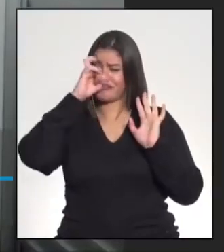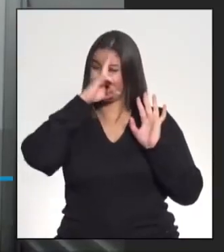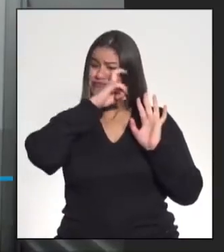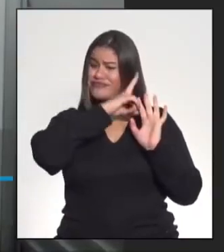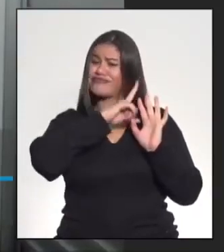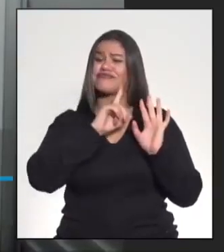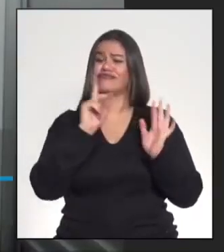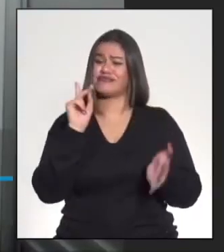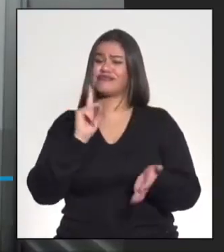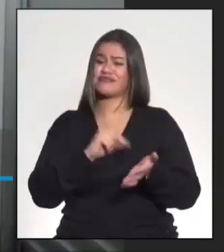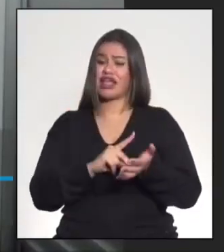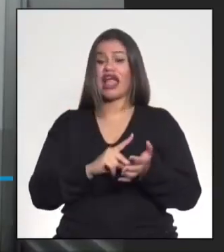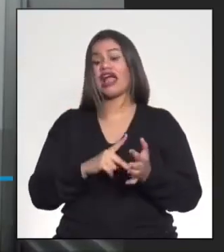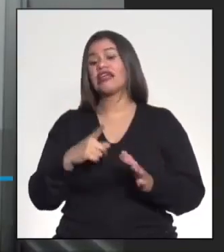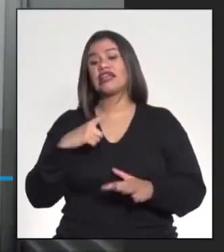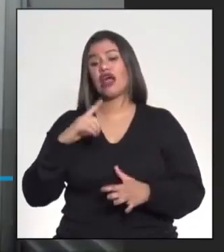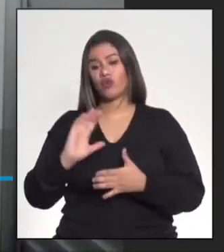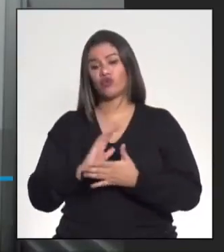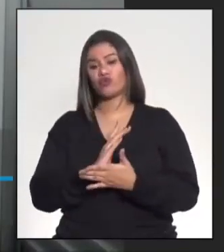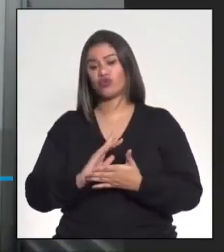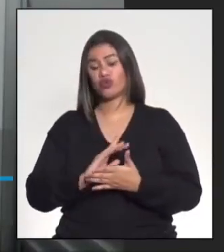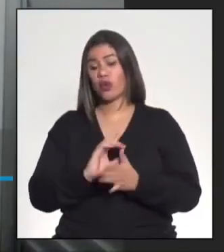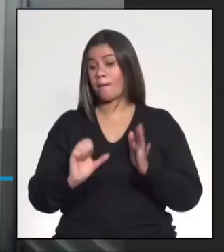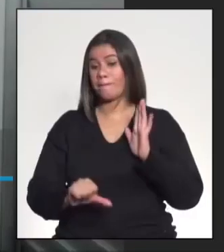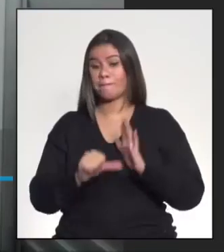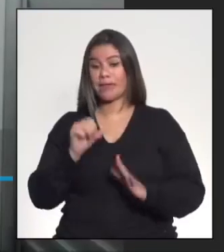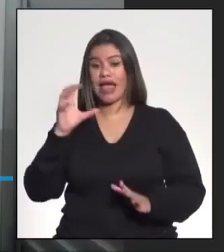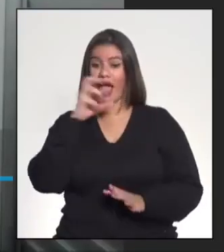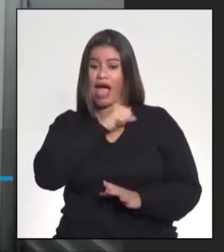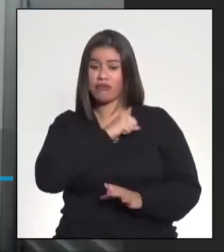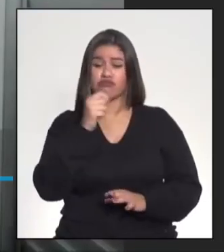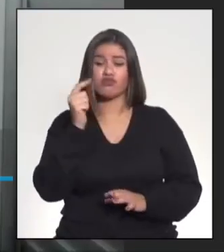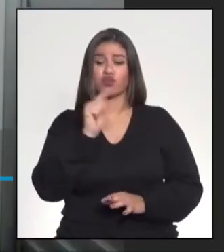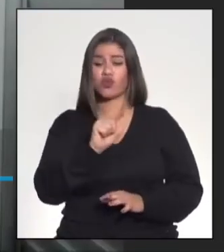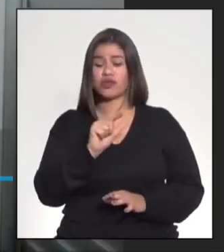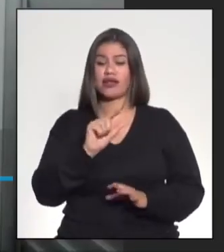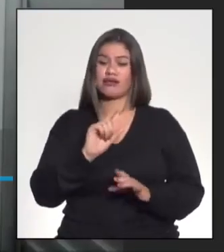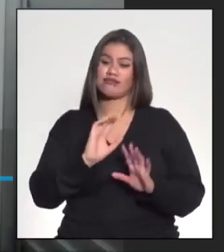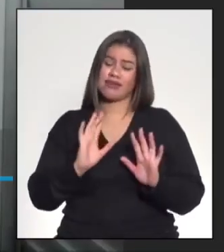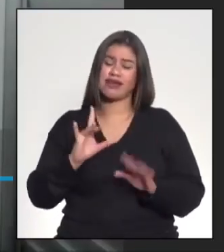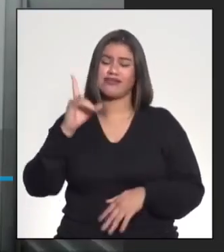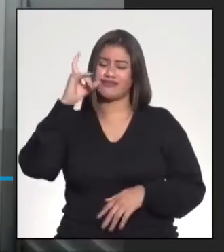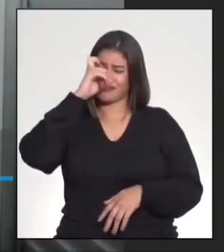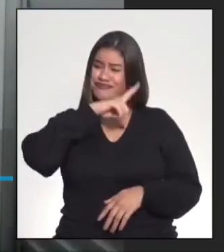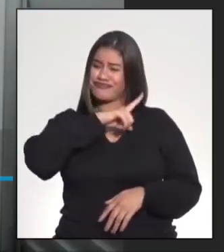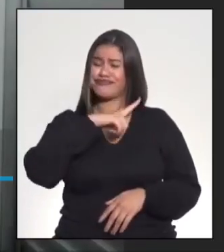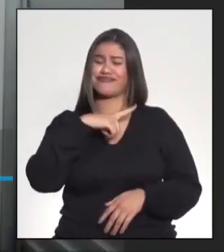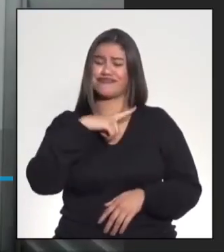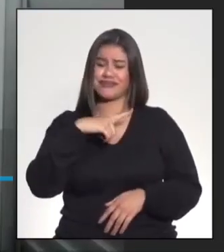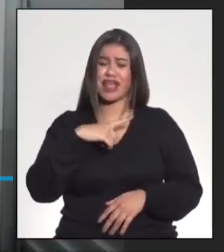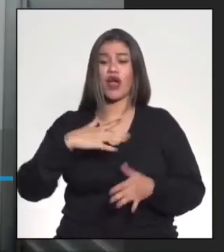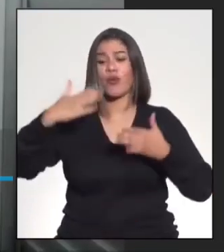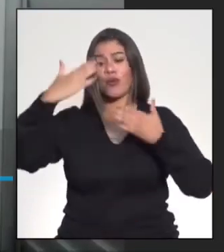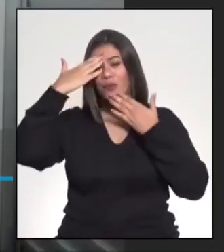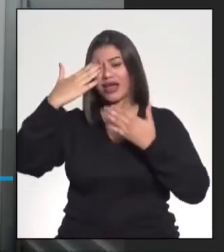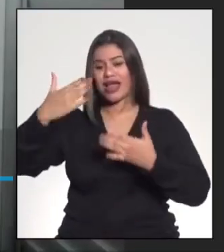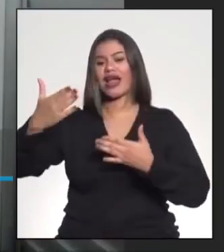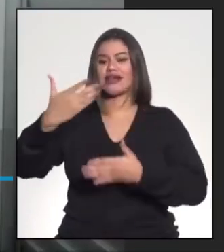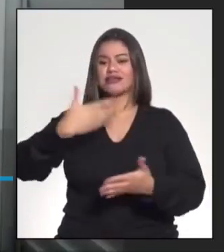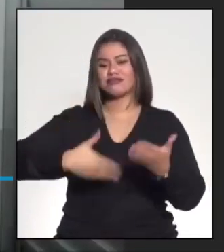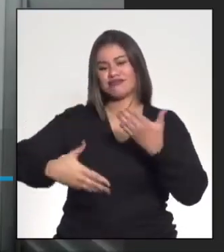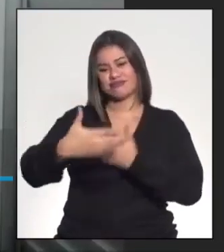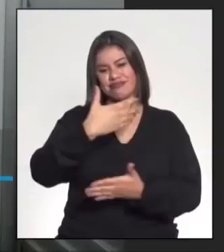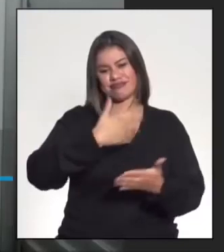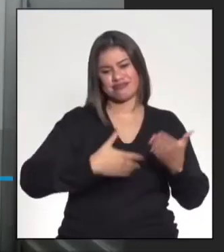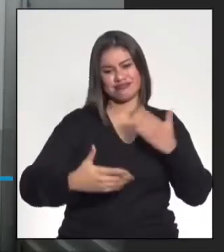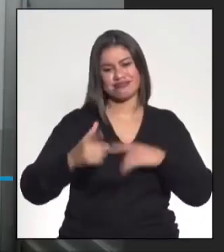gênio, já de primeira consegue. Mas é complicado mesmo, pessoal. E assim, muito obrigada por vocês dividirem os instrumentos, para